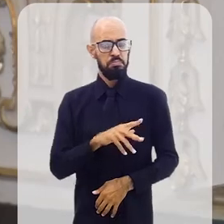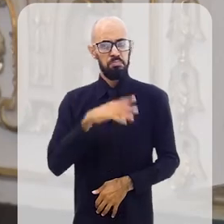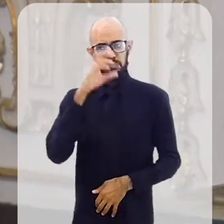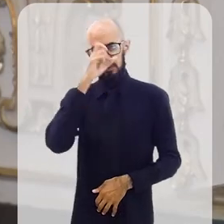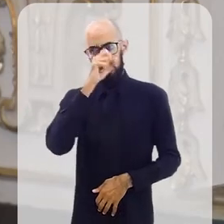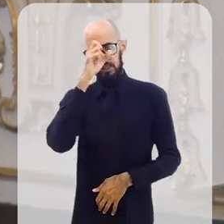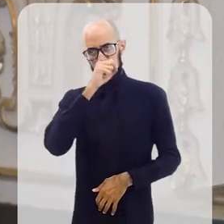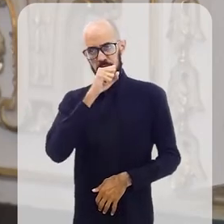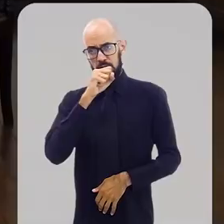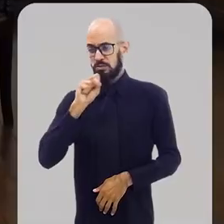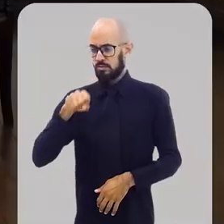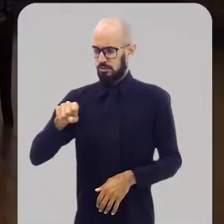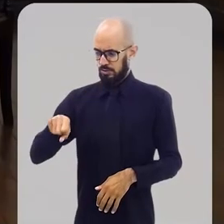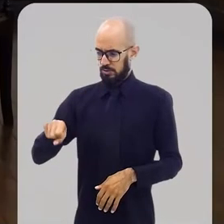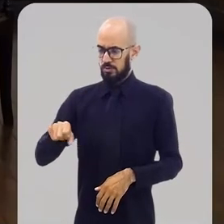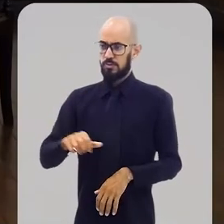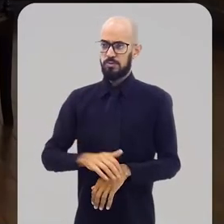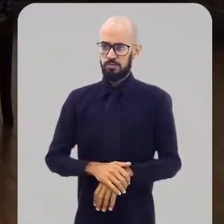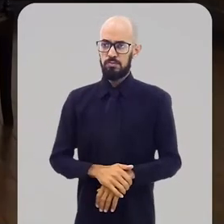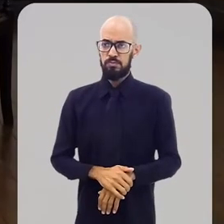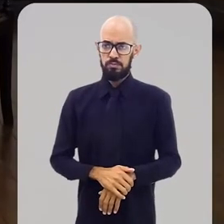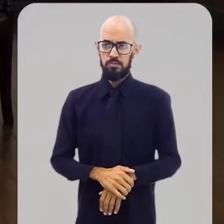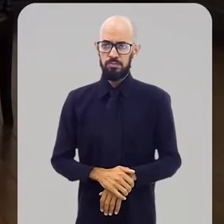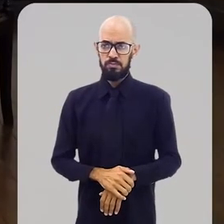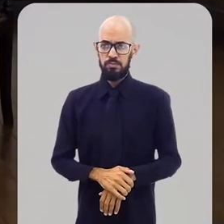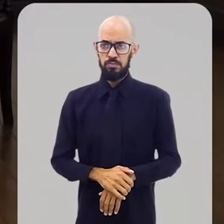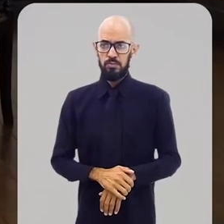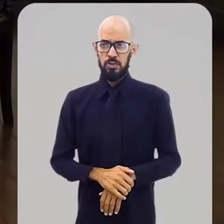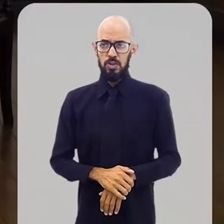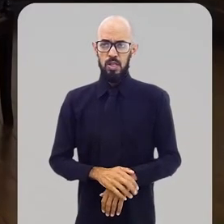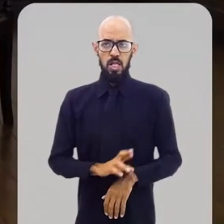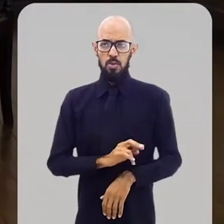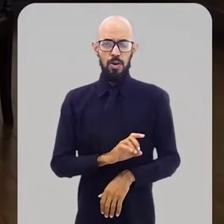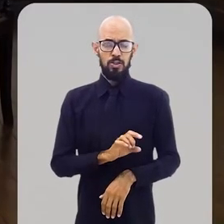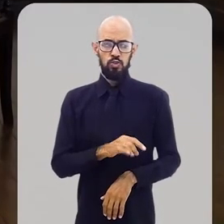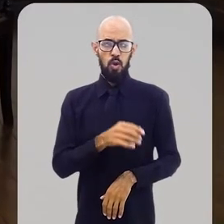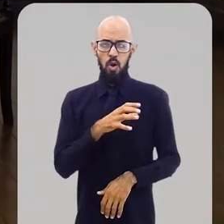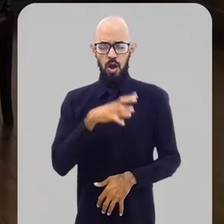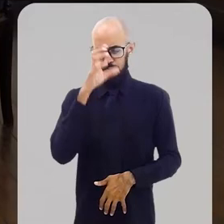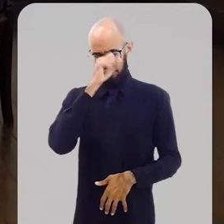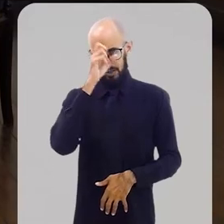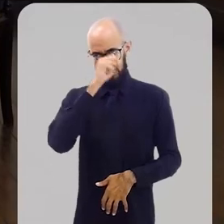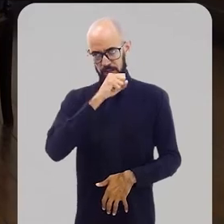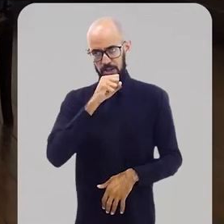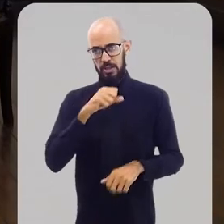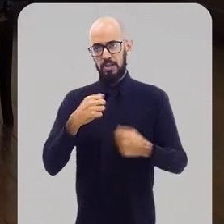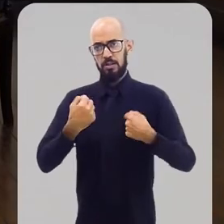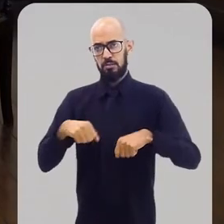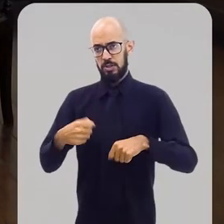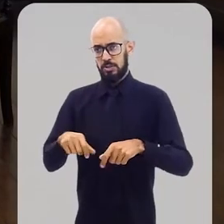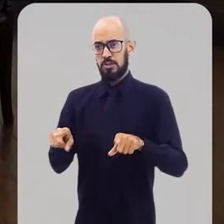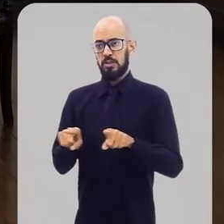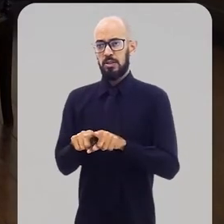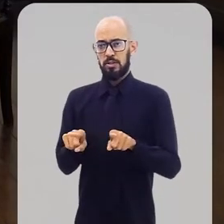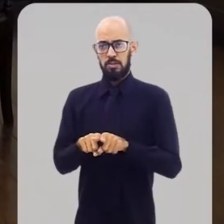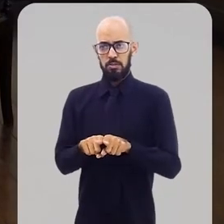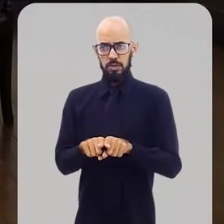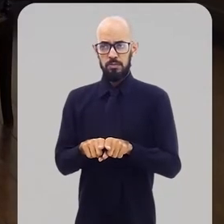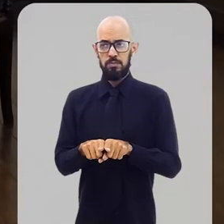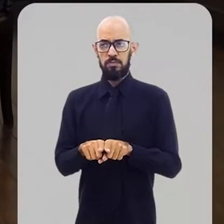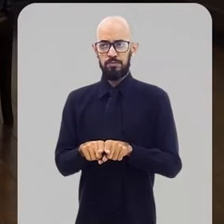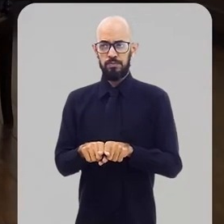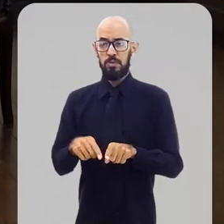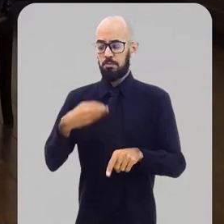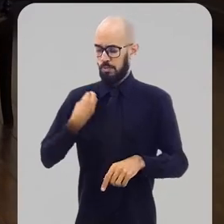e uma conscientização sem juntos sim né não basta só ele aprender ele também tem que ser tem que ser